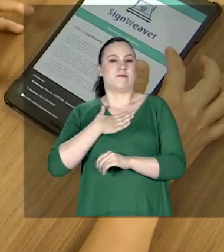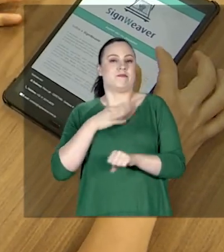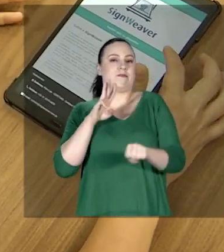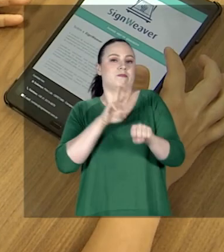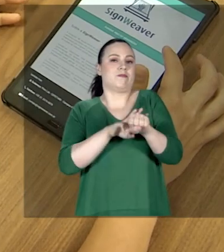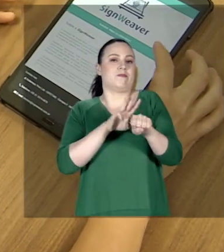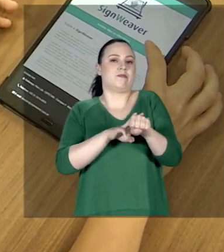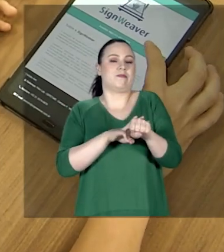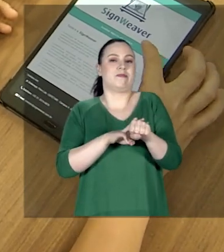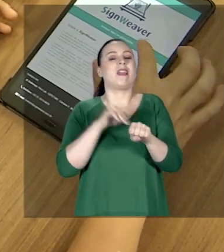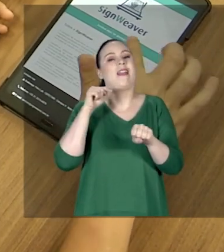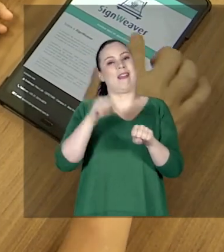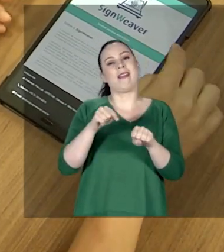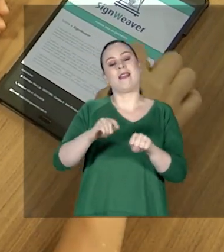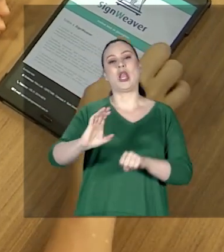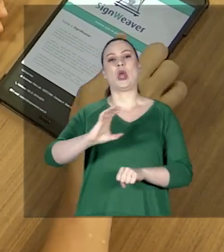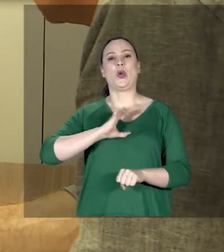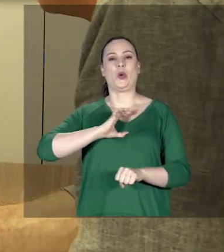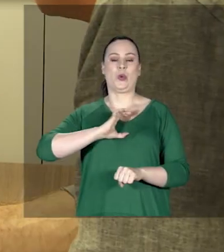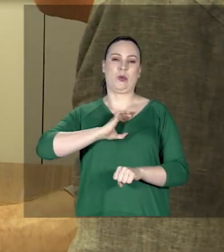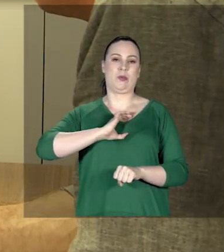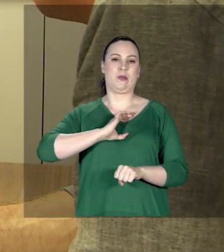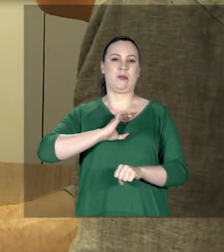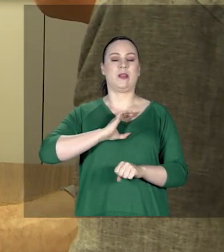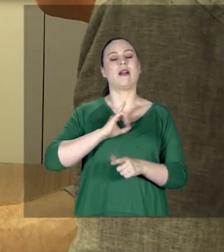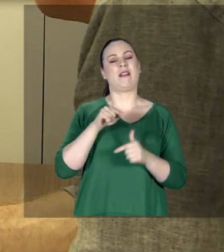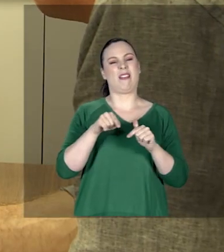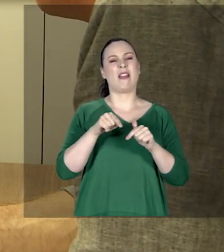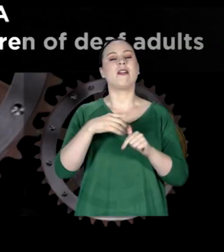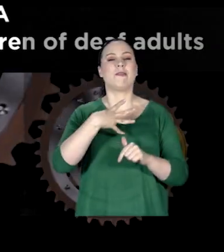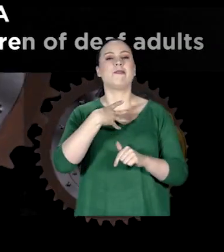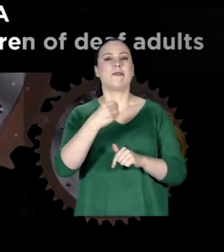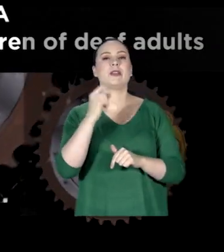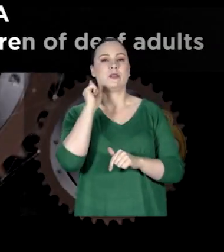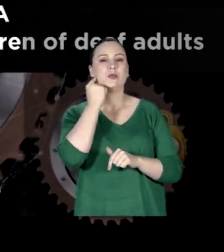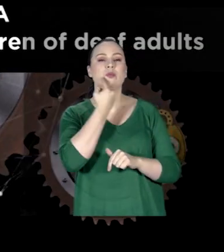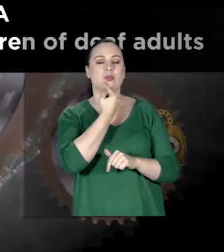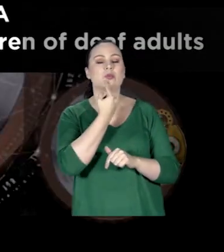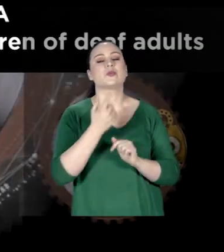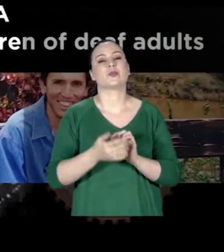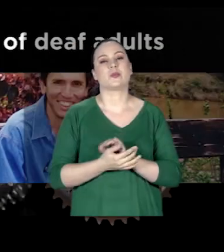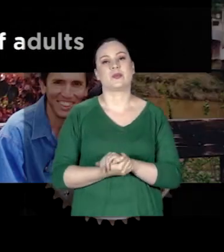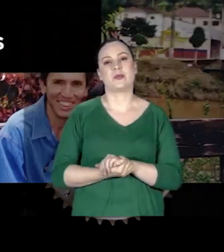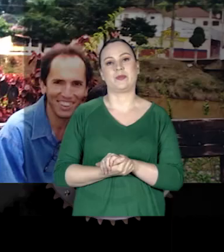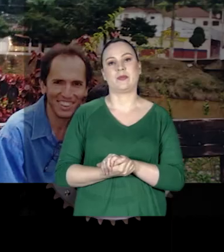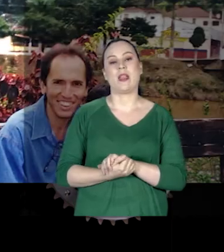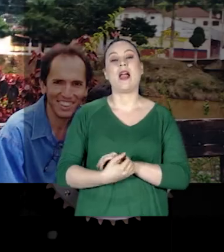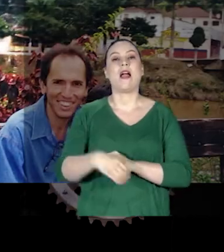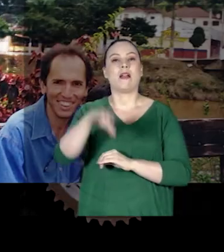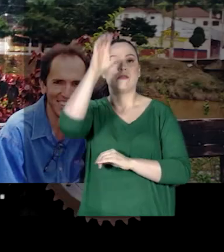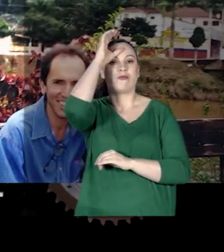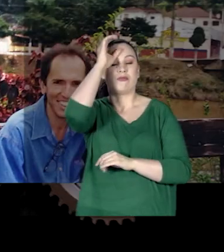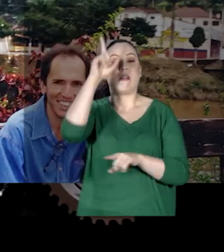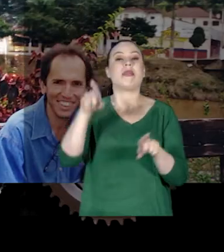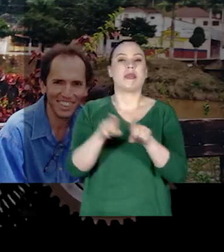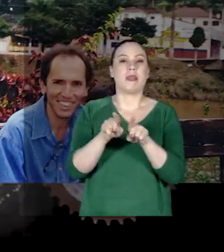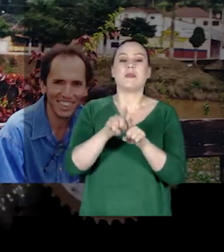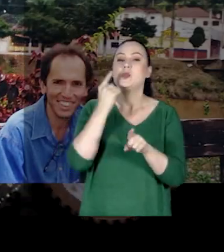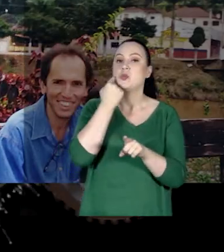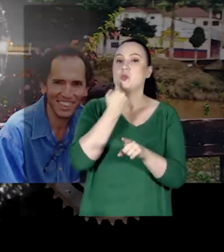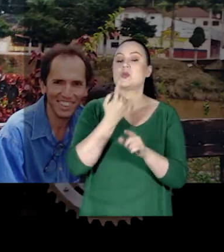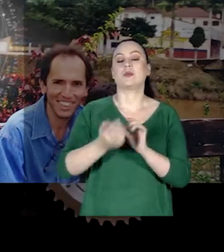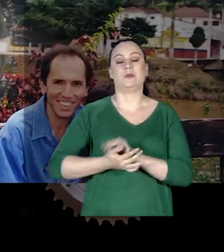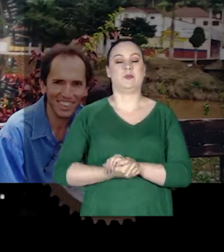uma relação afetiva com Signweaver. O jovem mineiro é coda, termo em inglês que identifica filho de pai surdo.